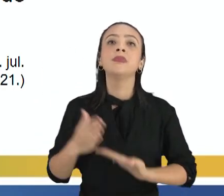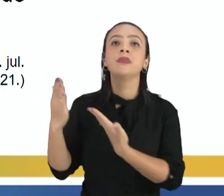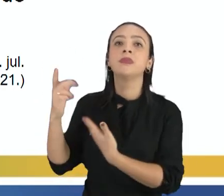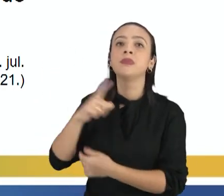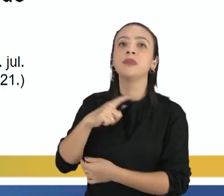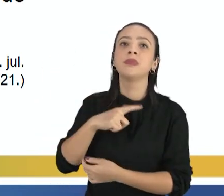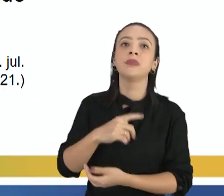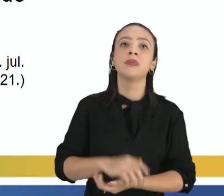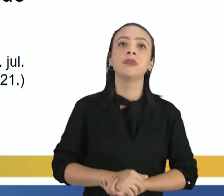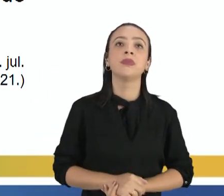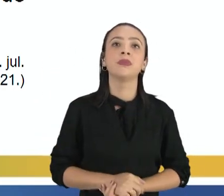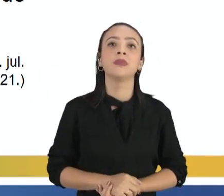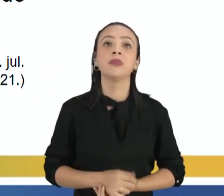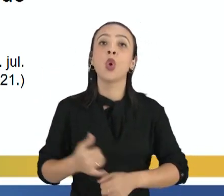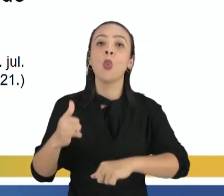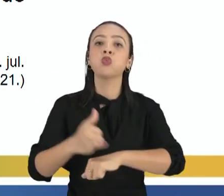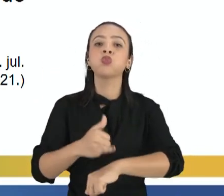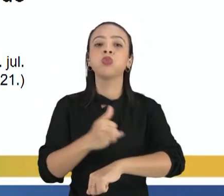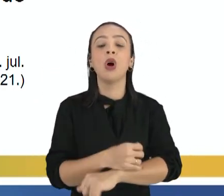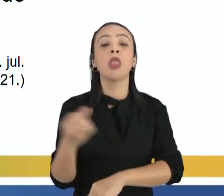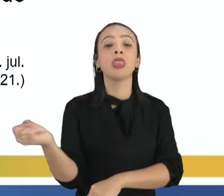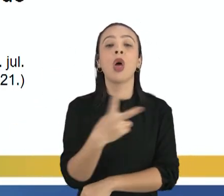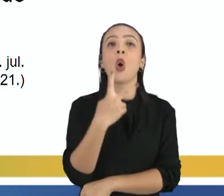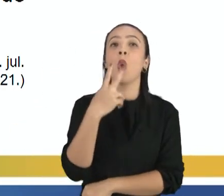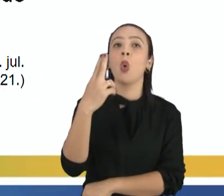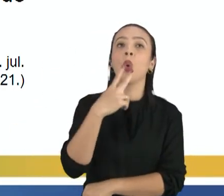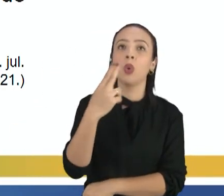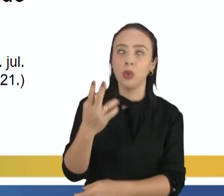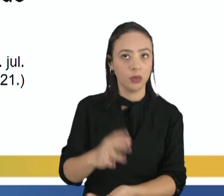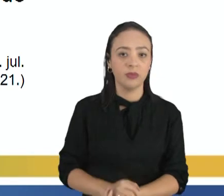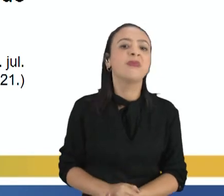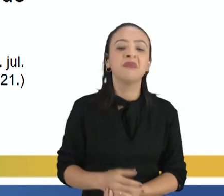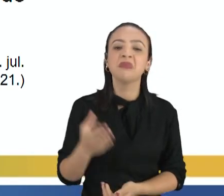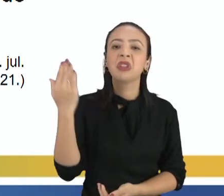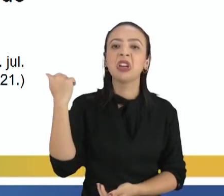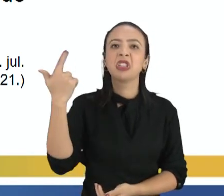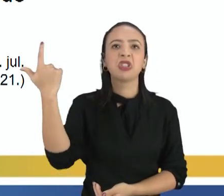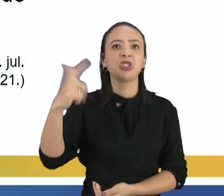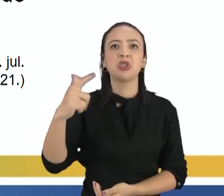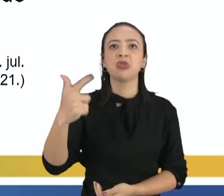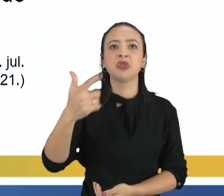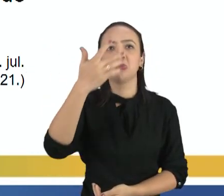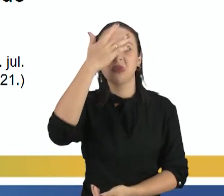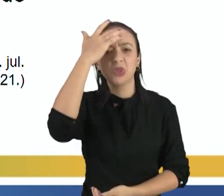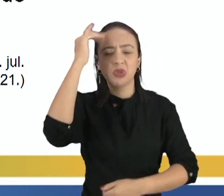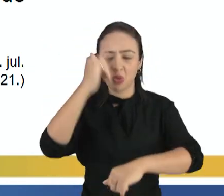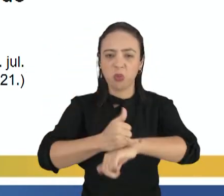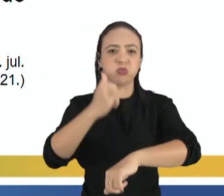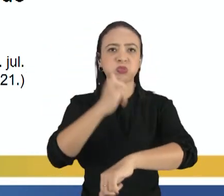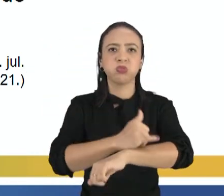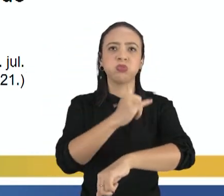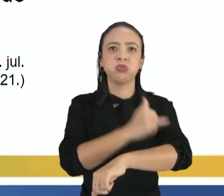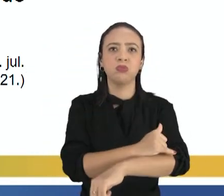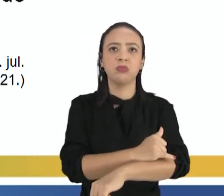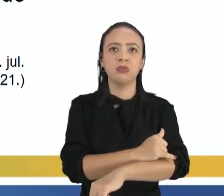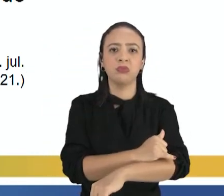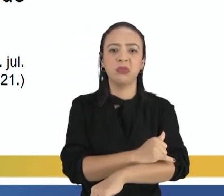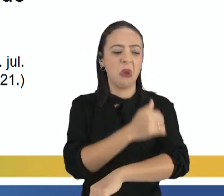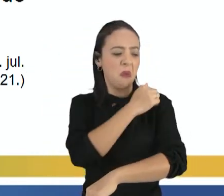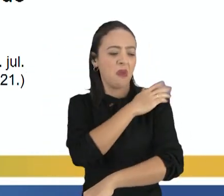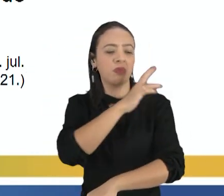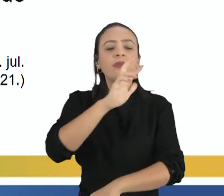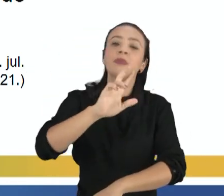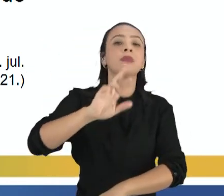temos o texto verbal. O gordo é o novo fumante. Nunca houve tanta gente acima do peso, nem tanto preconceito